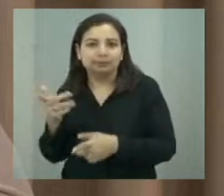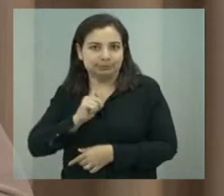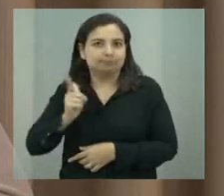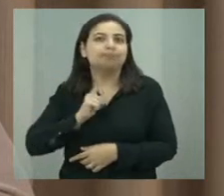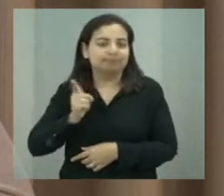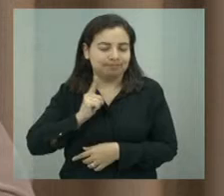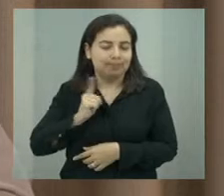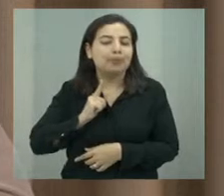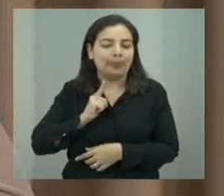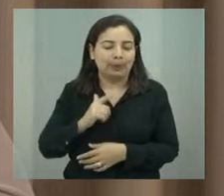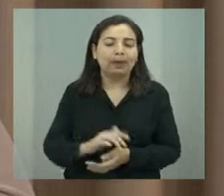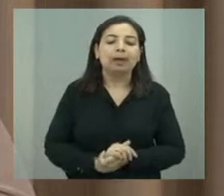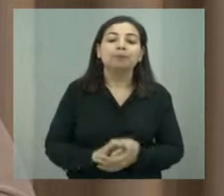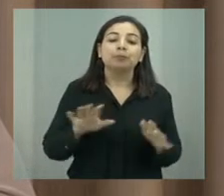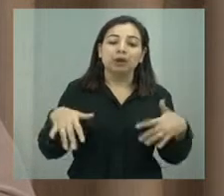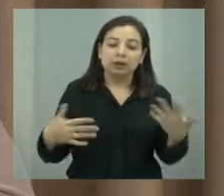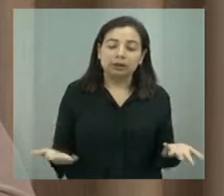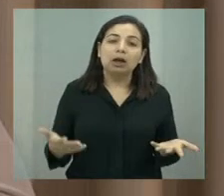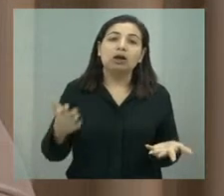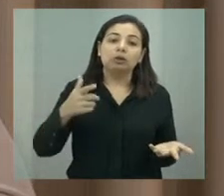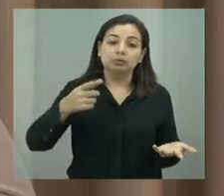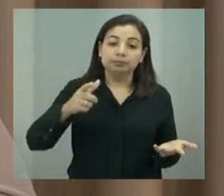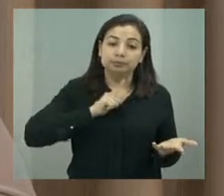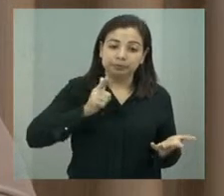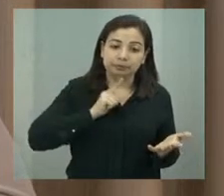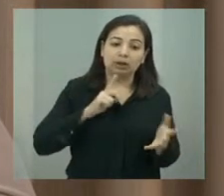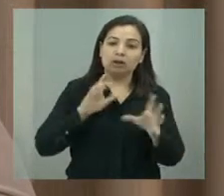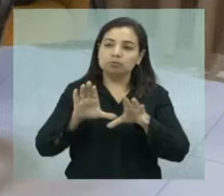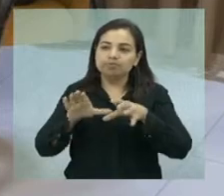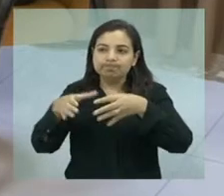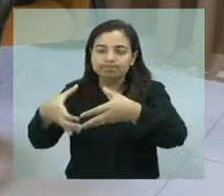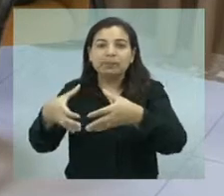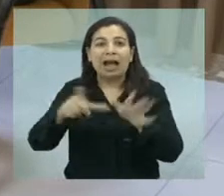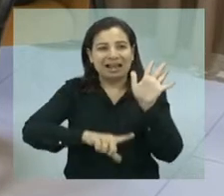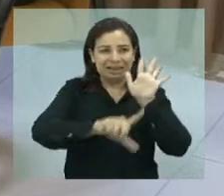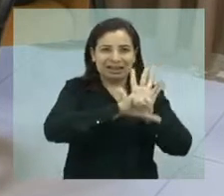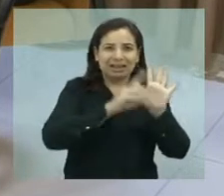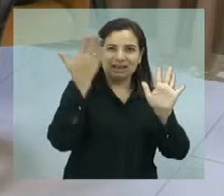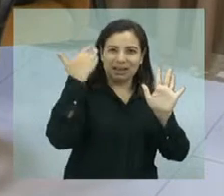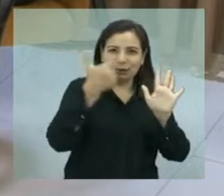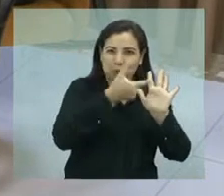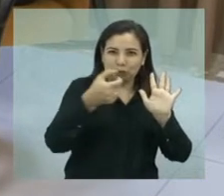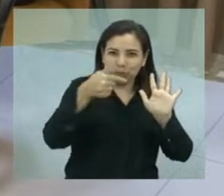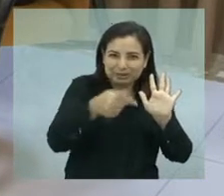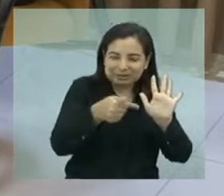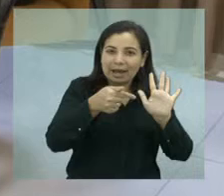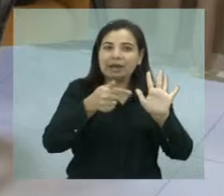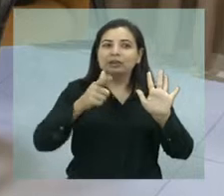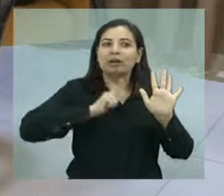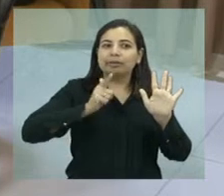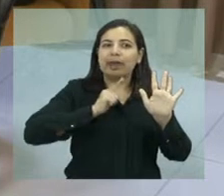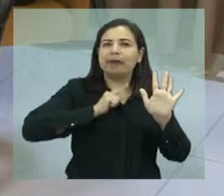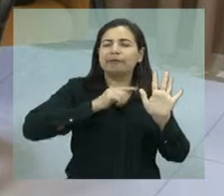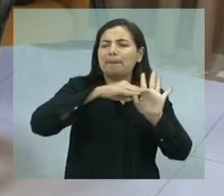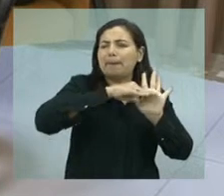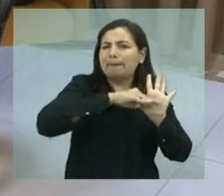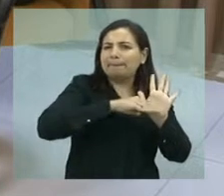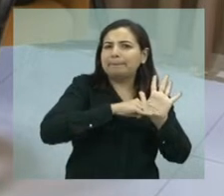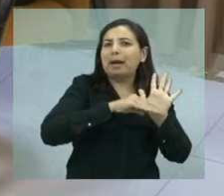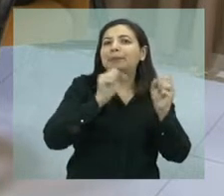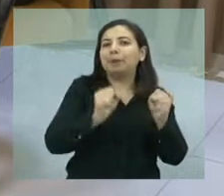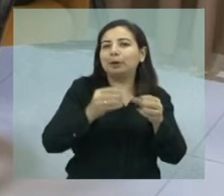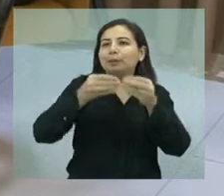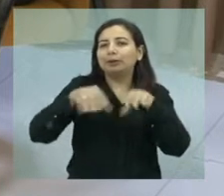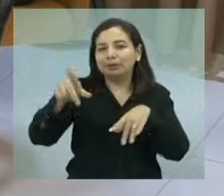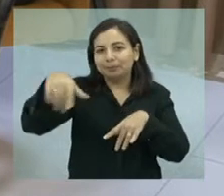de um pedido, né? De toda uma categoria, uma classe, a lei ela continua sendo bastante rigorosa, né? As